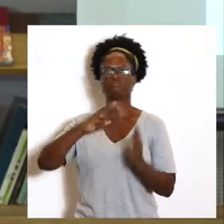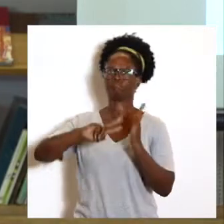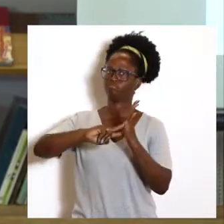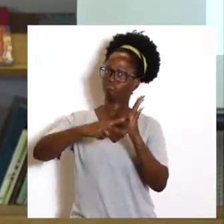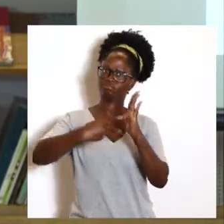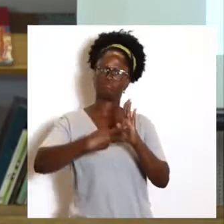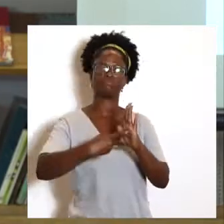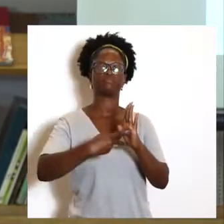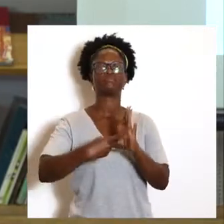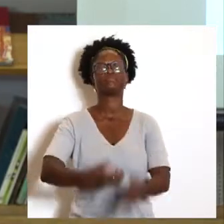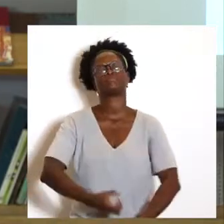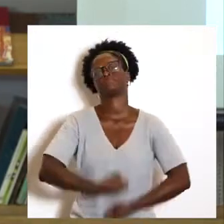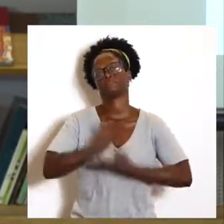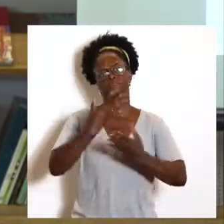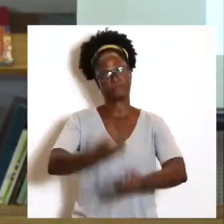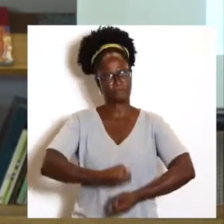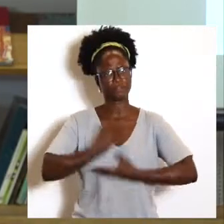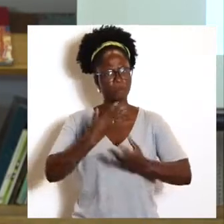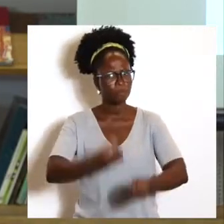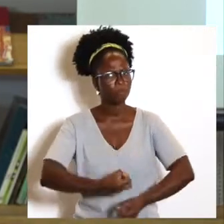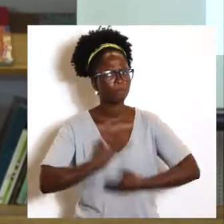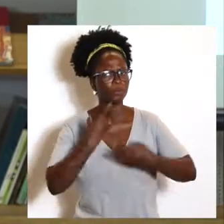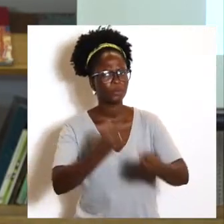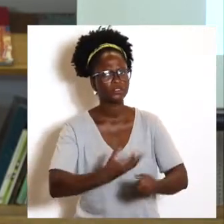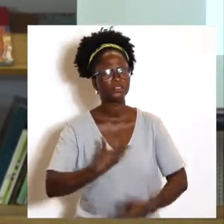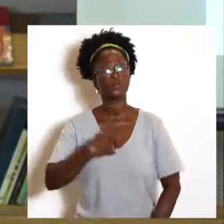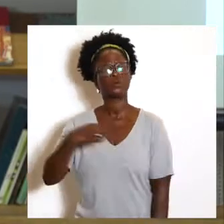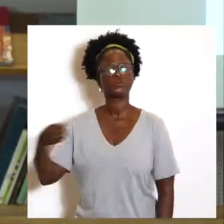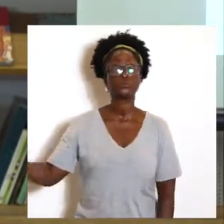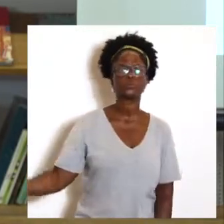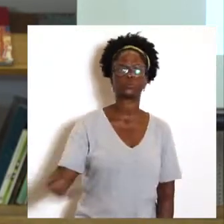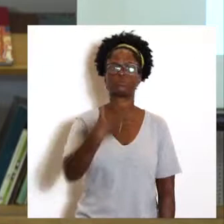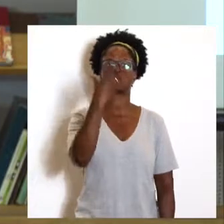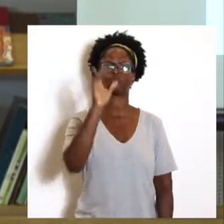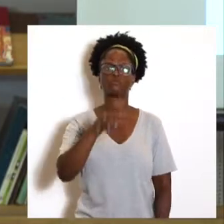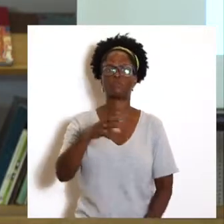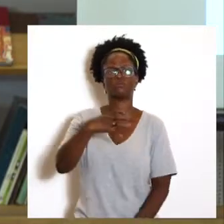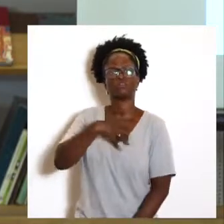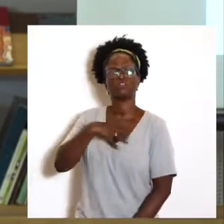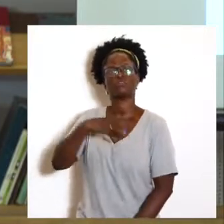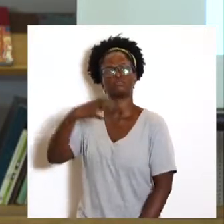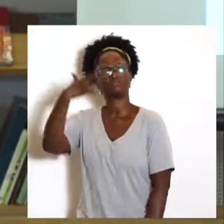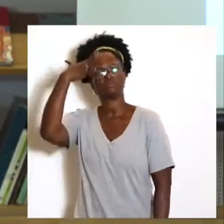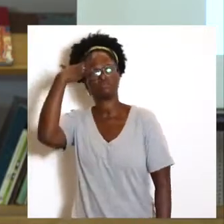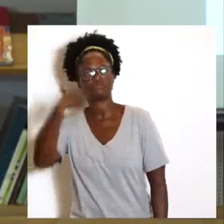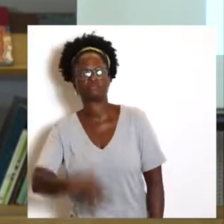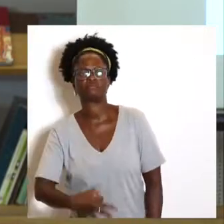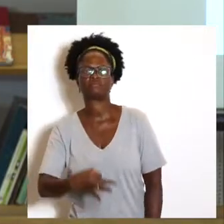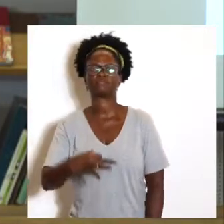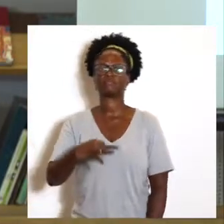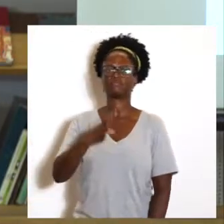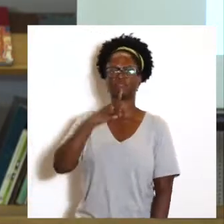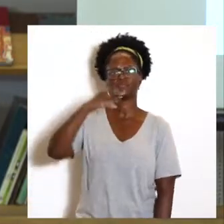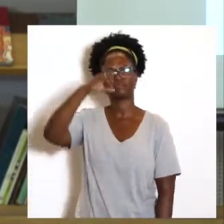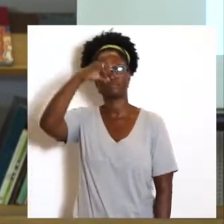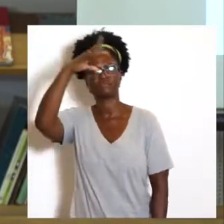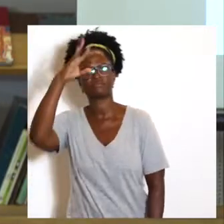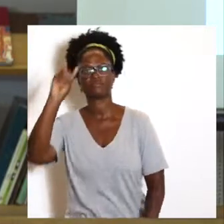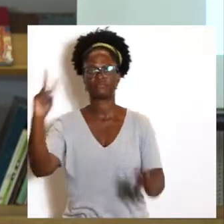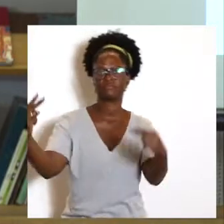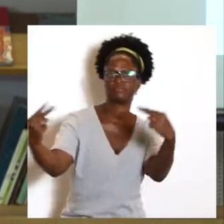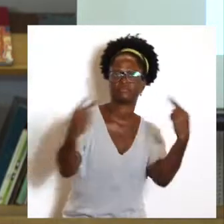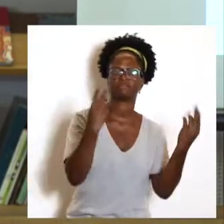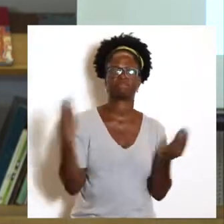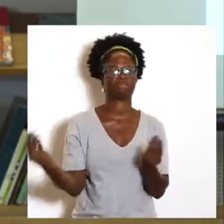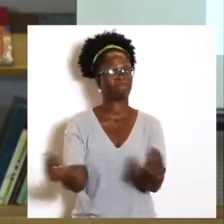de poesia vamos constituir um novo espaço de circulação de saberes de circulação de olhares artístico de